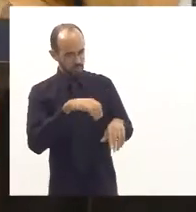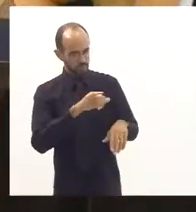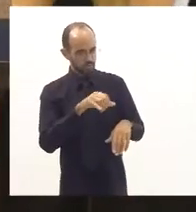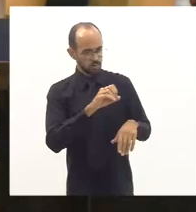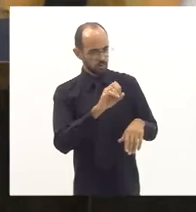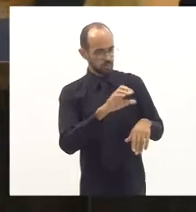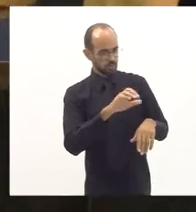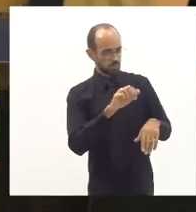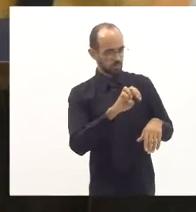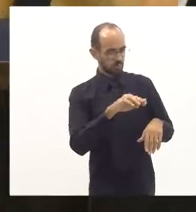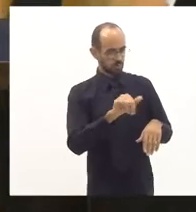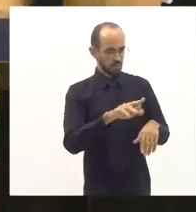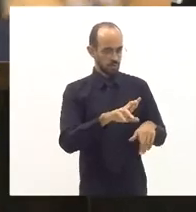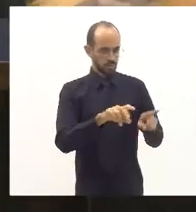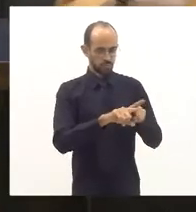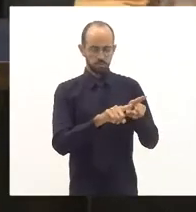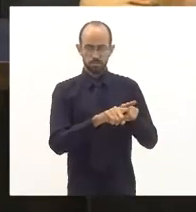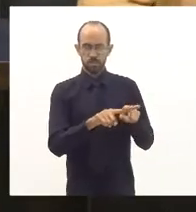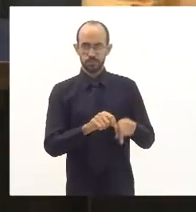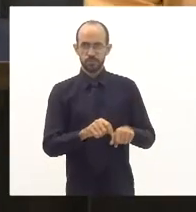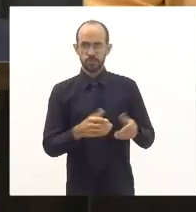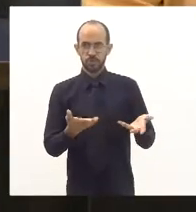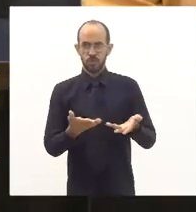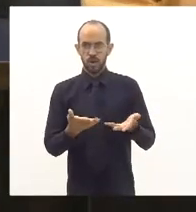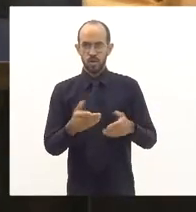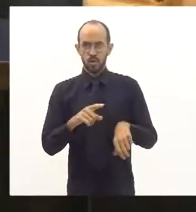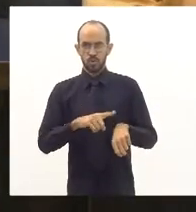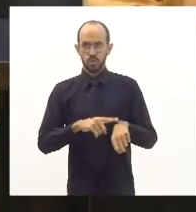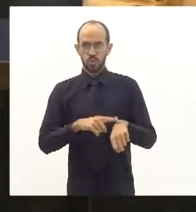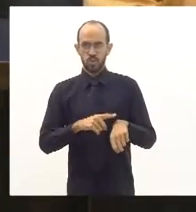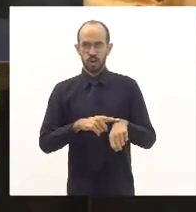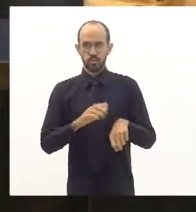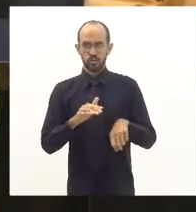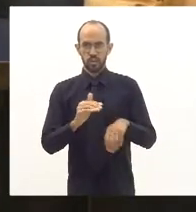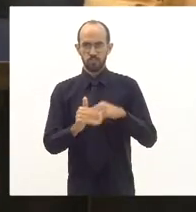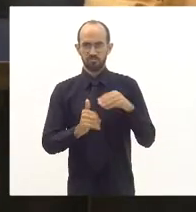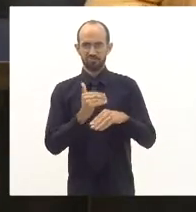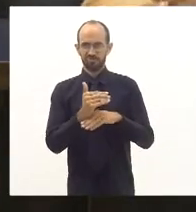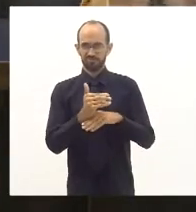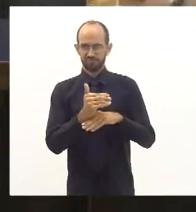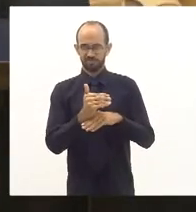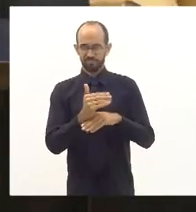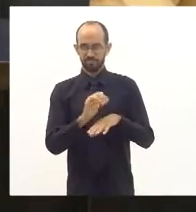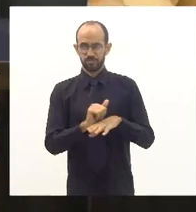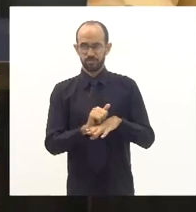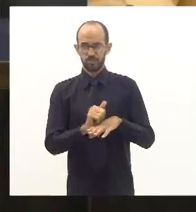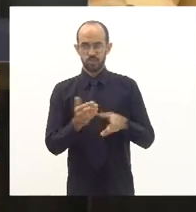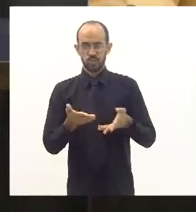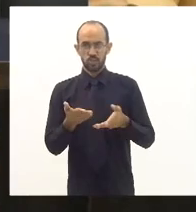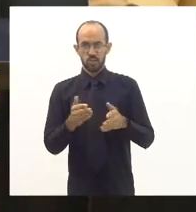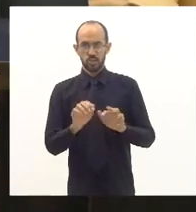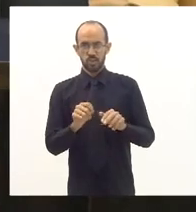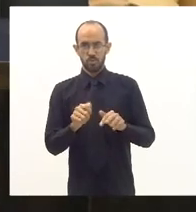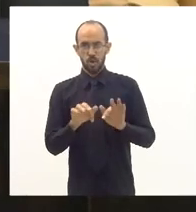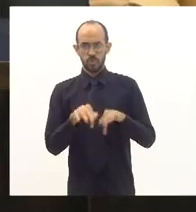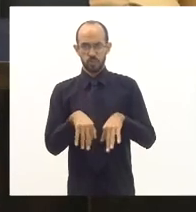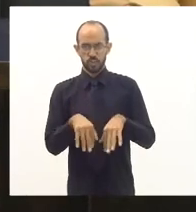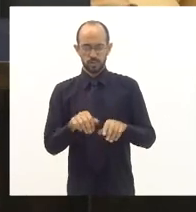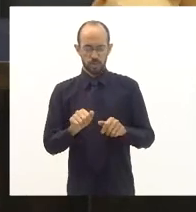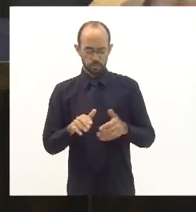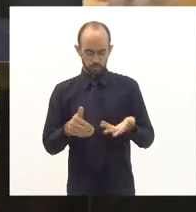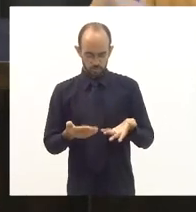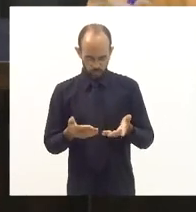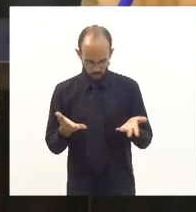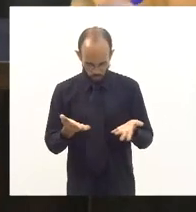nós. Bem, agora, com o horário estourado, nós estamos partindo para a fase final. Então,